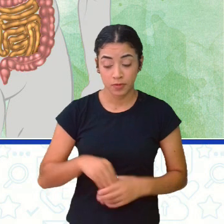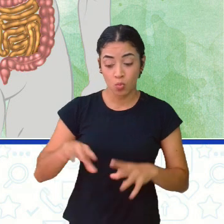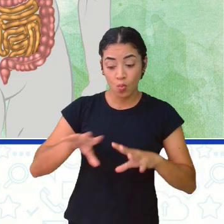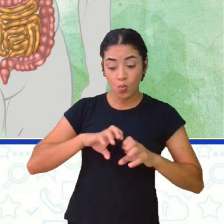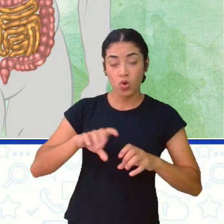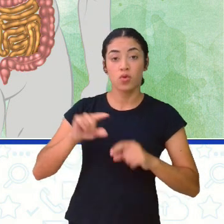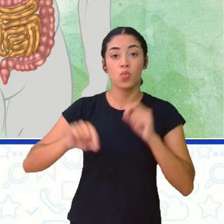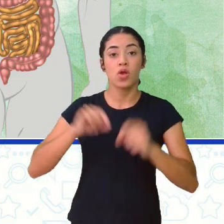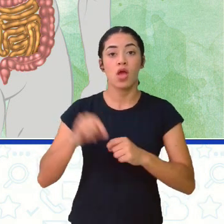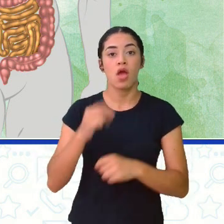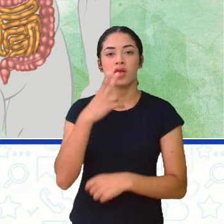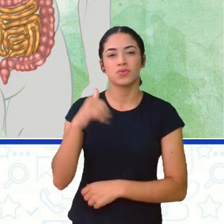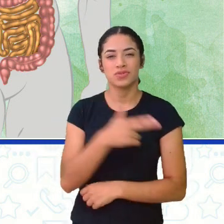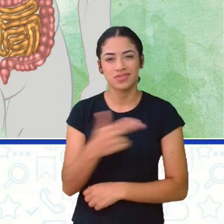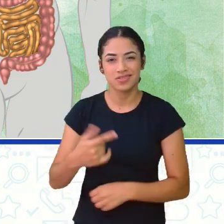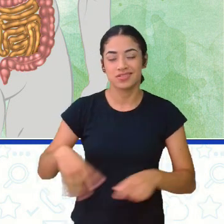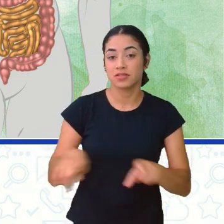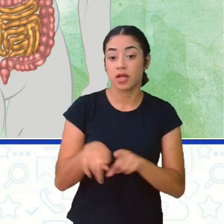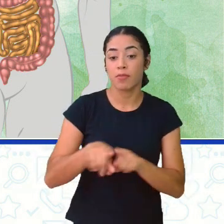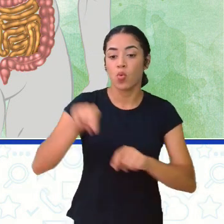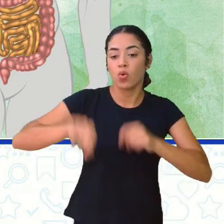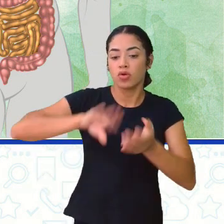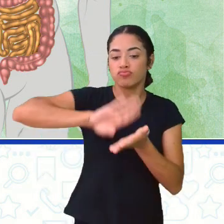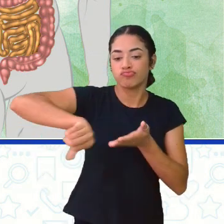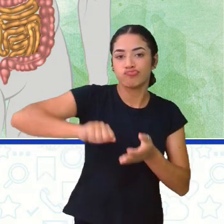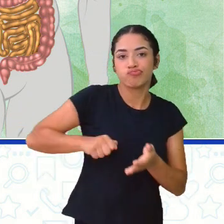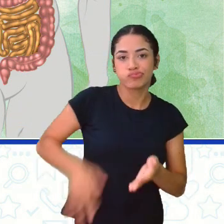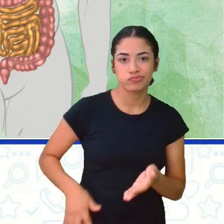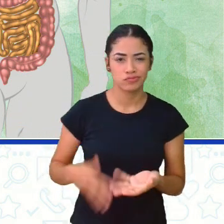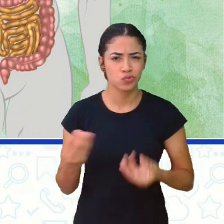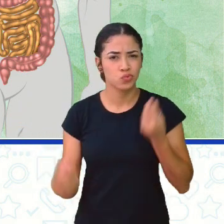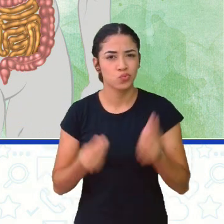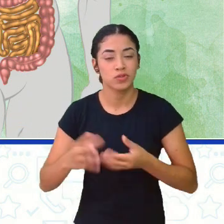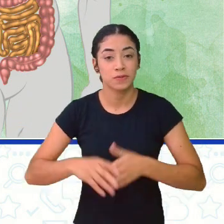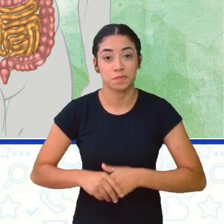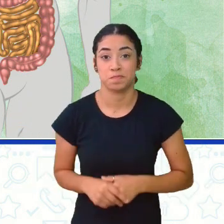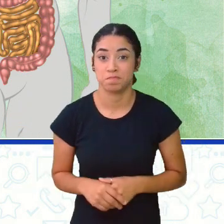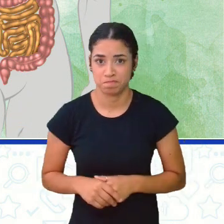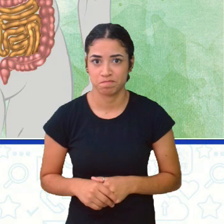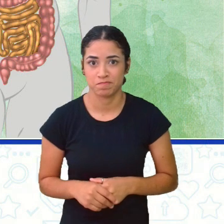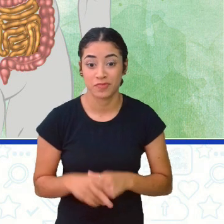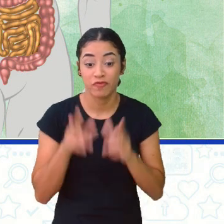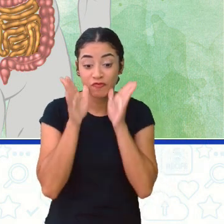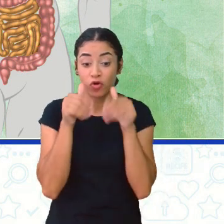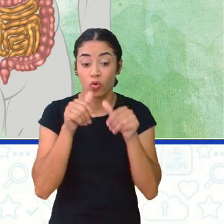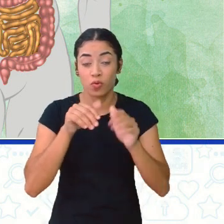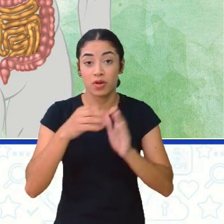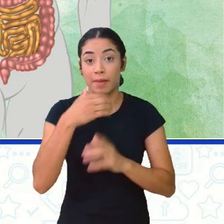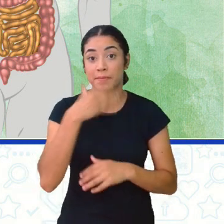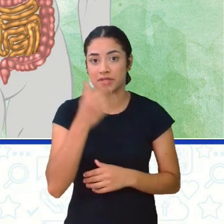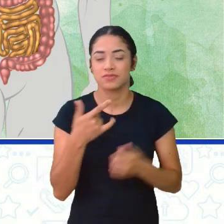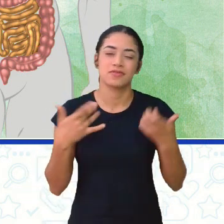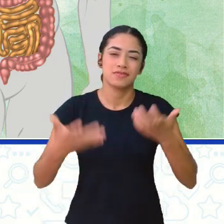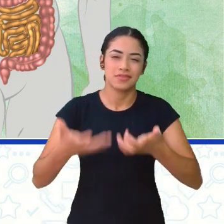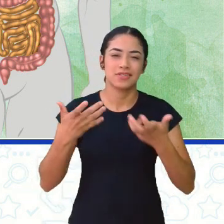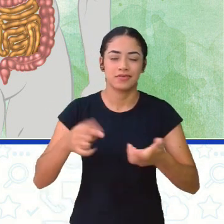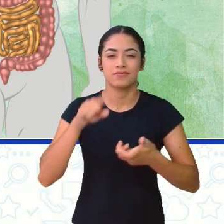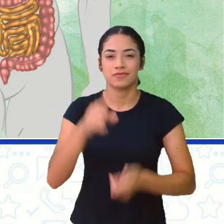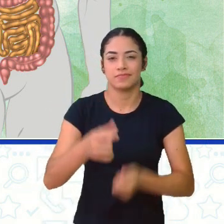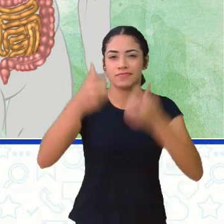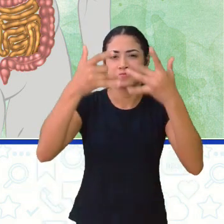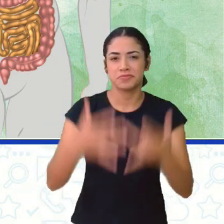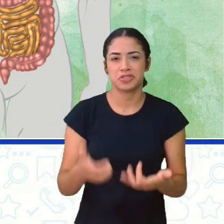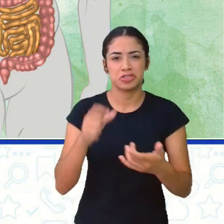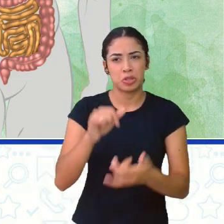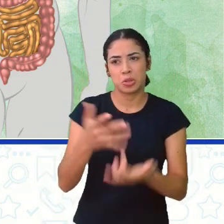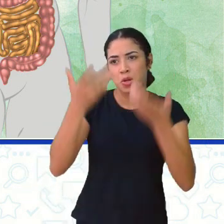nutrientes no intestino e o que foi que nós eliminamos nessas fezes no que diz respeito à maçã. Eu quero que vocês coloquem aí. Quem não quer fazer